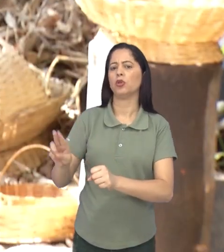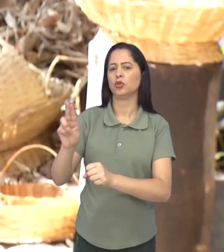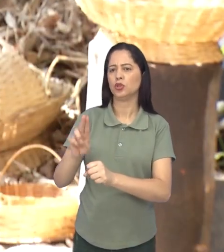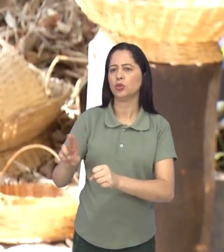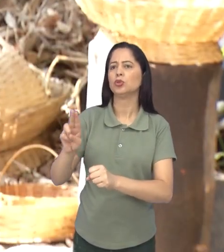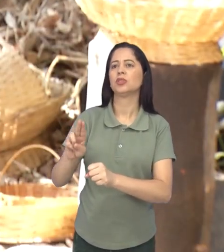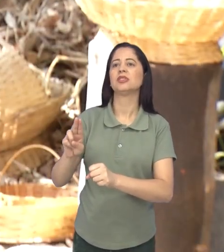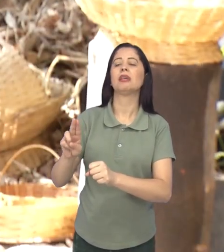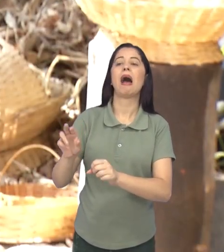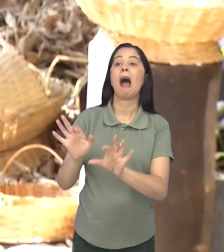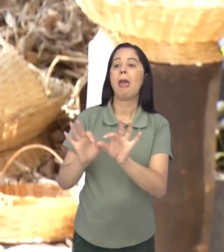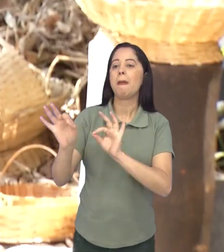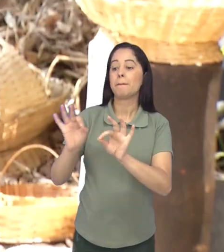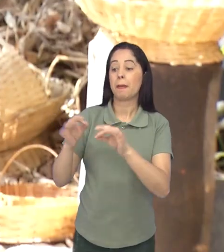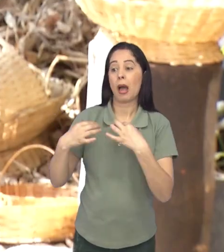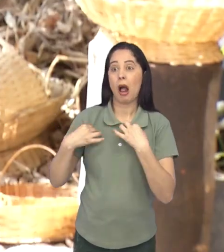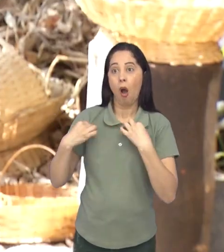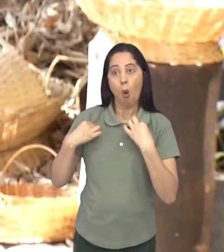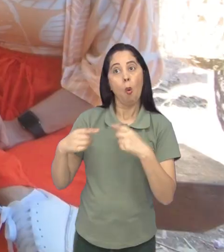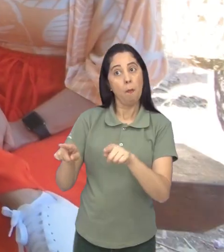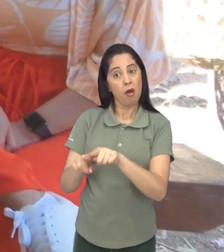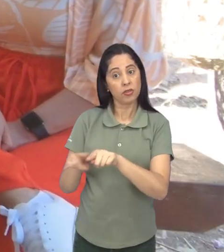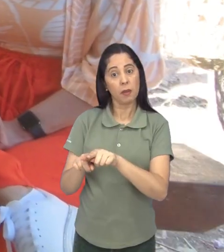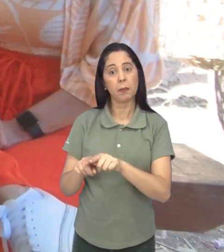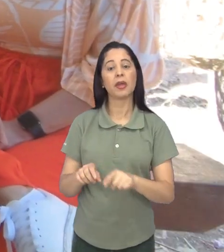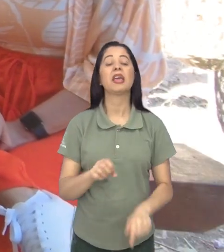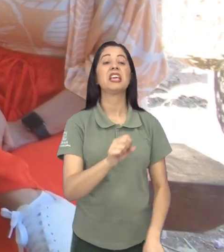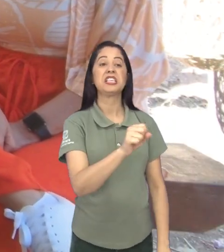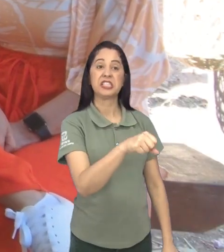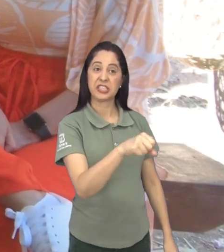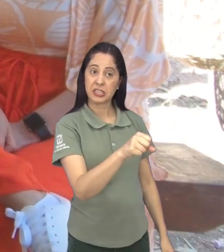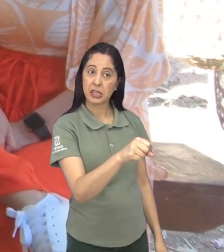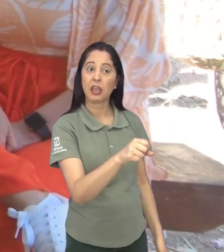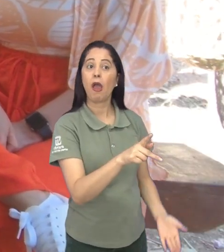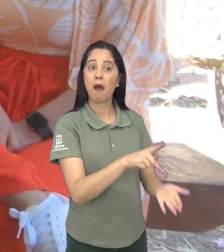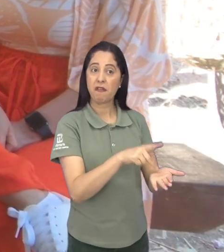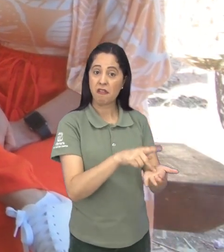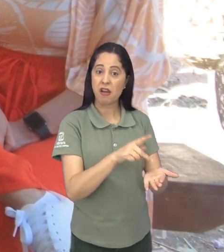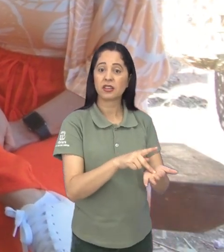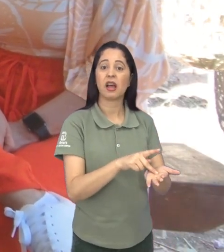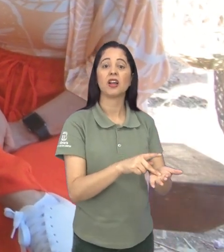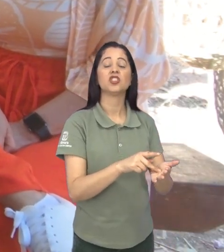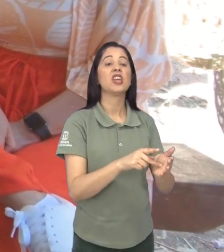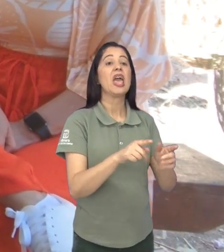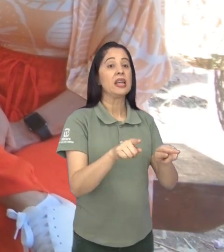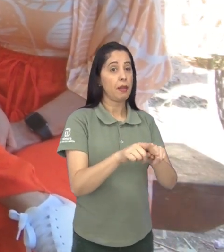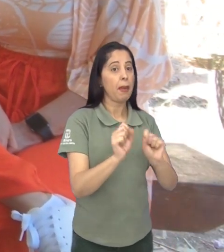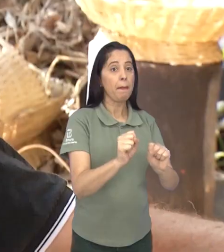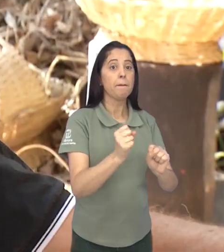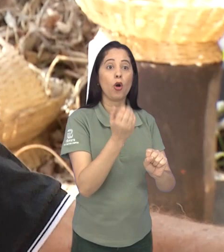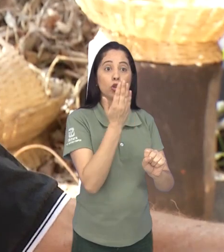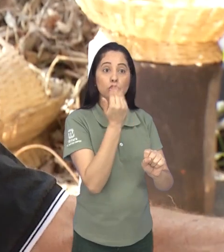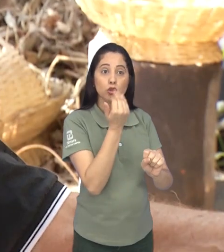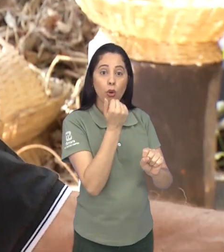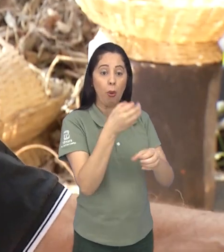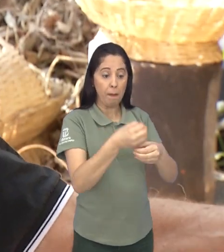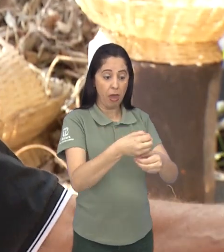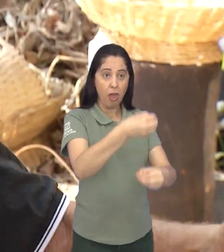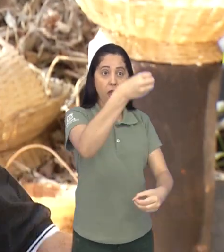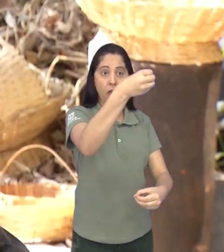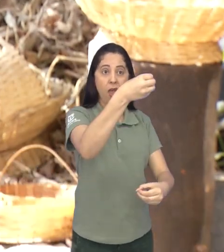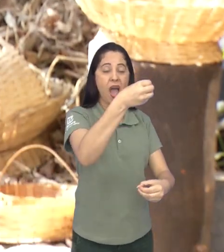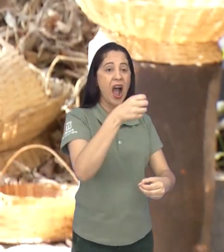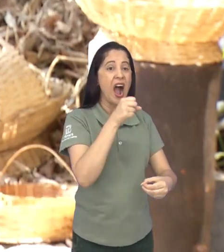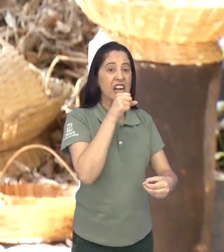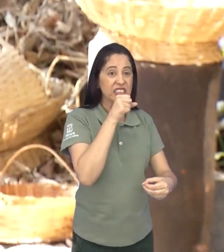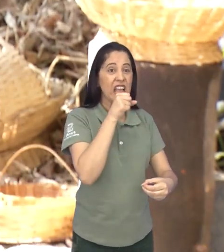Sintetiza para o tecido e contém o álcool, é comestível. O broto